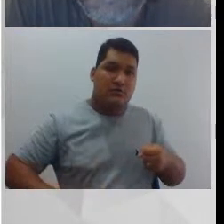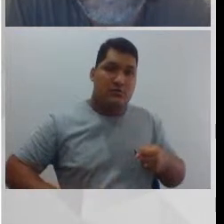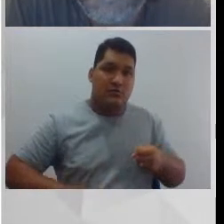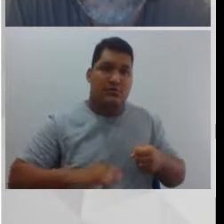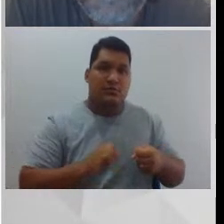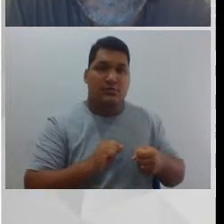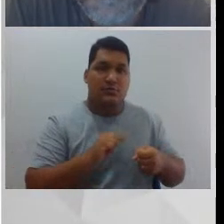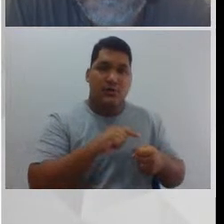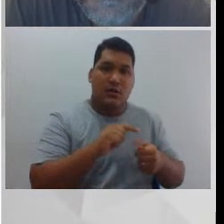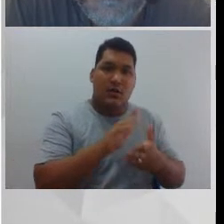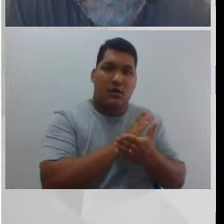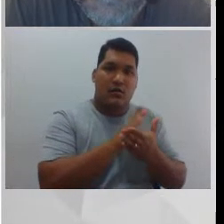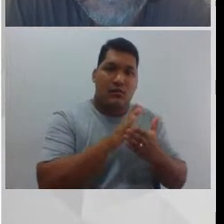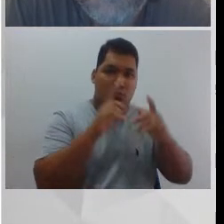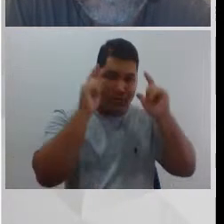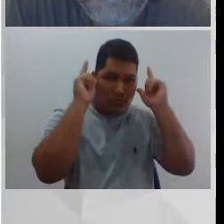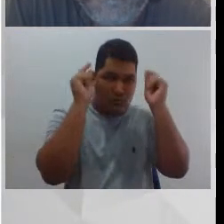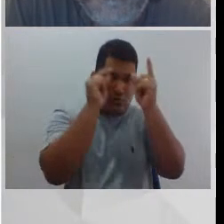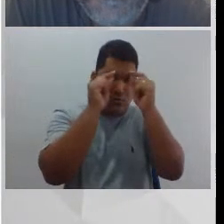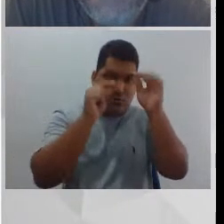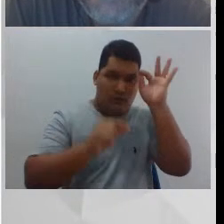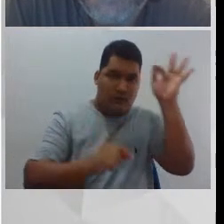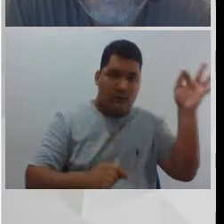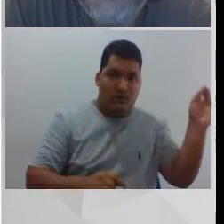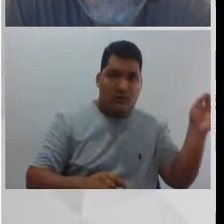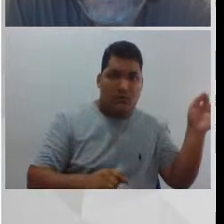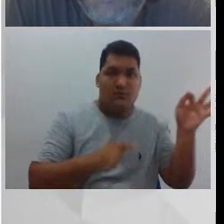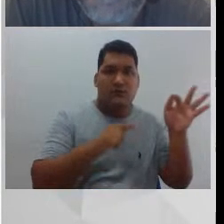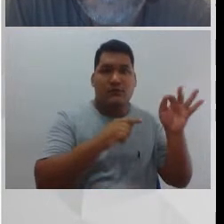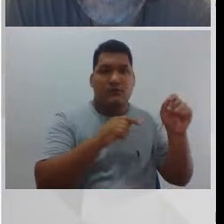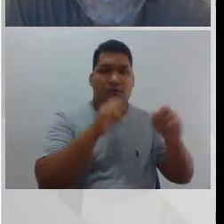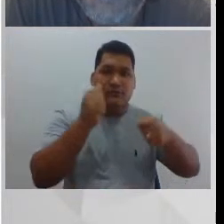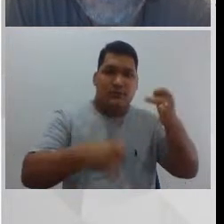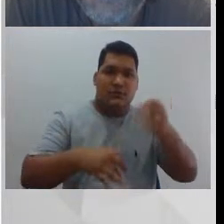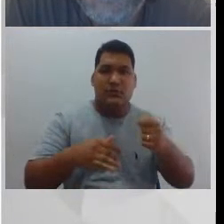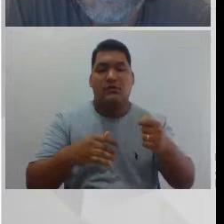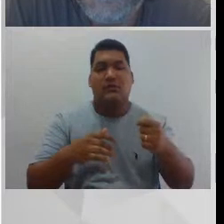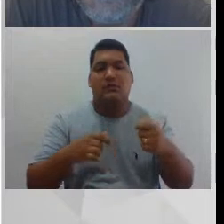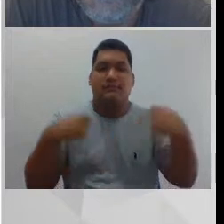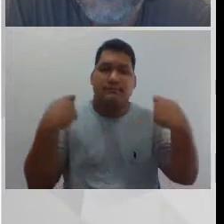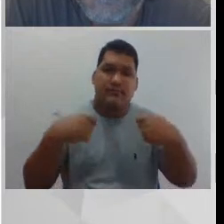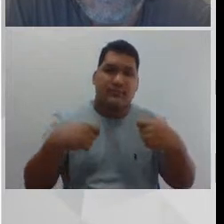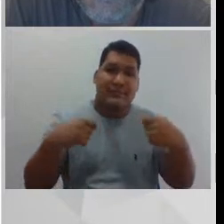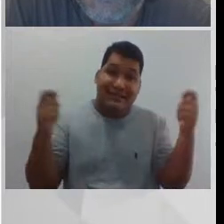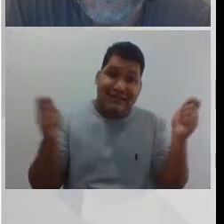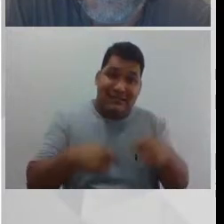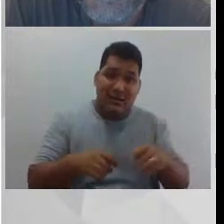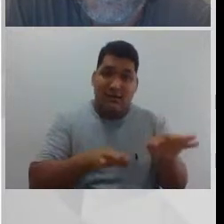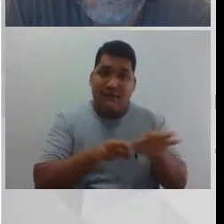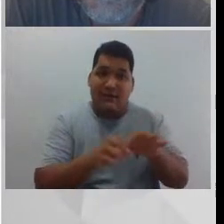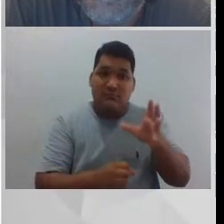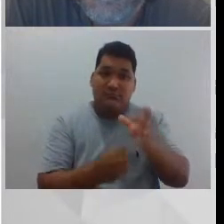com os filósofos, né, que diziam que era possível ter uma inteligência não humana,